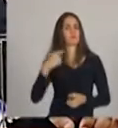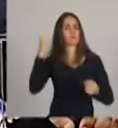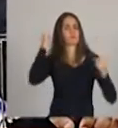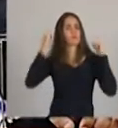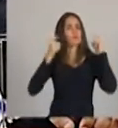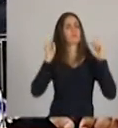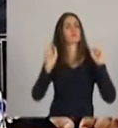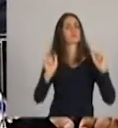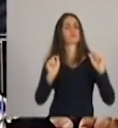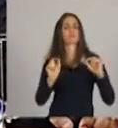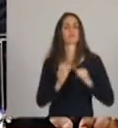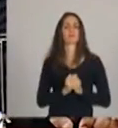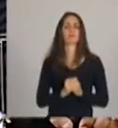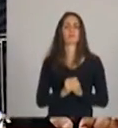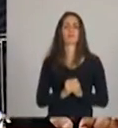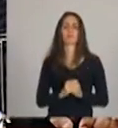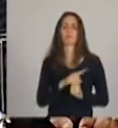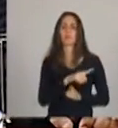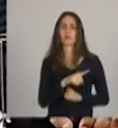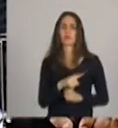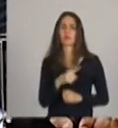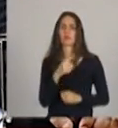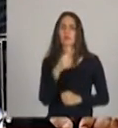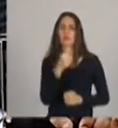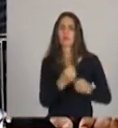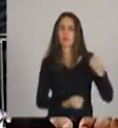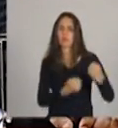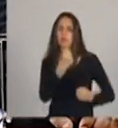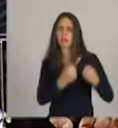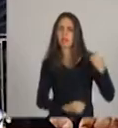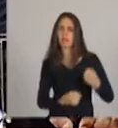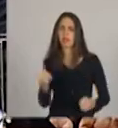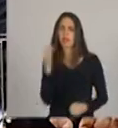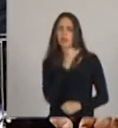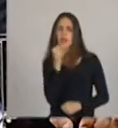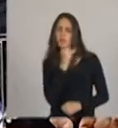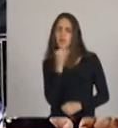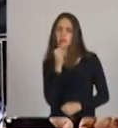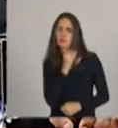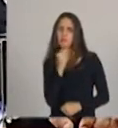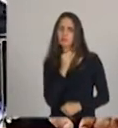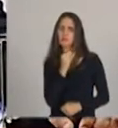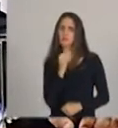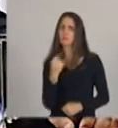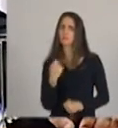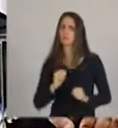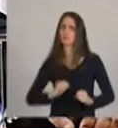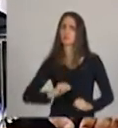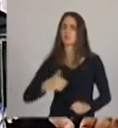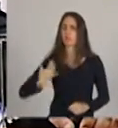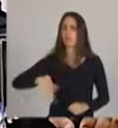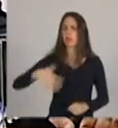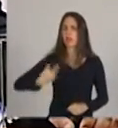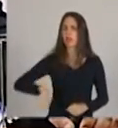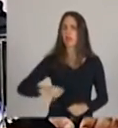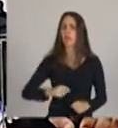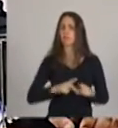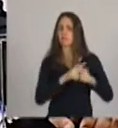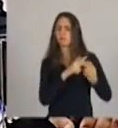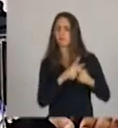primeiro momento, é com o alto custo dessas viaturas na aquisição e, claro, na